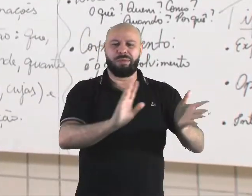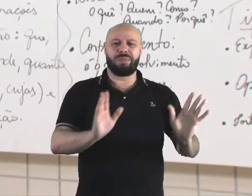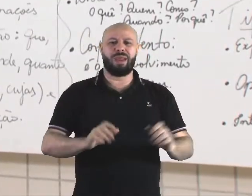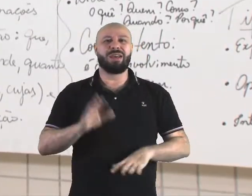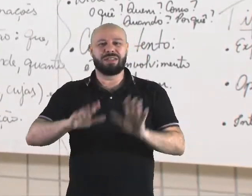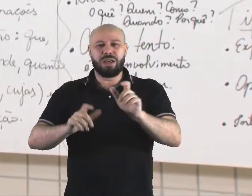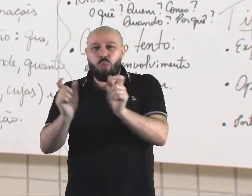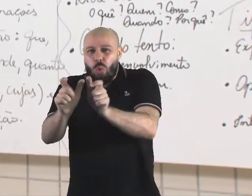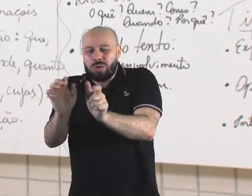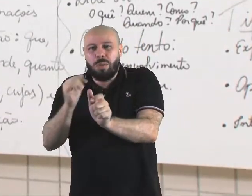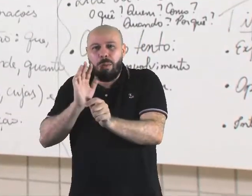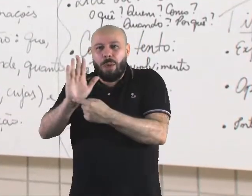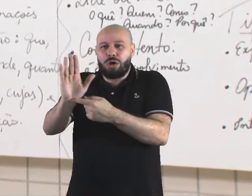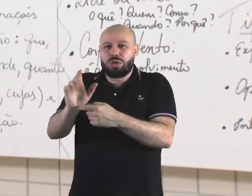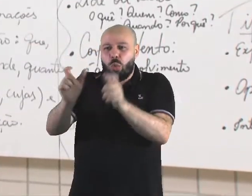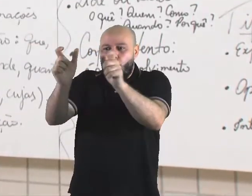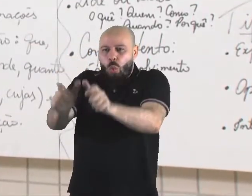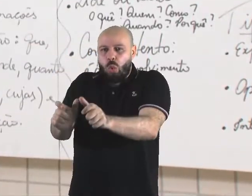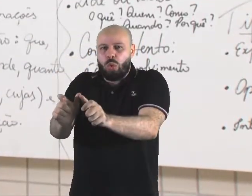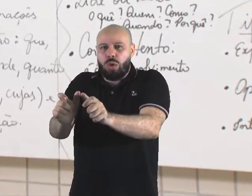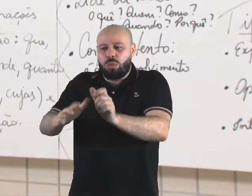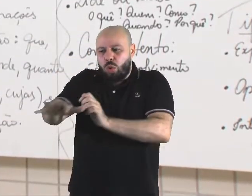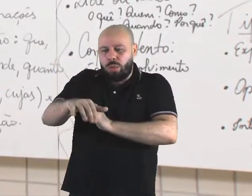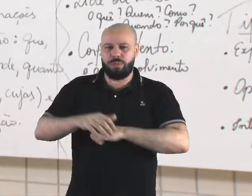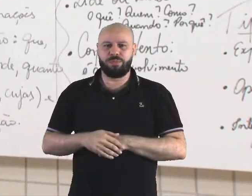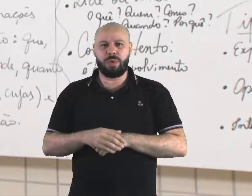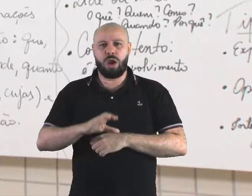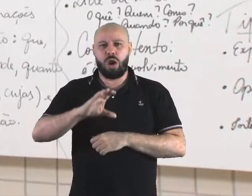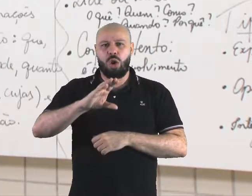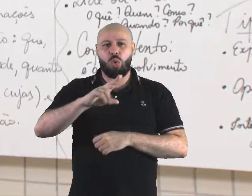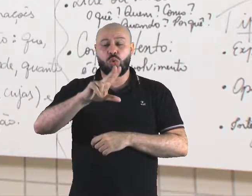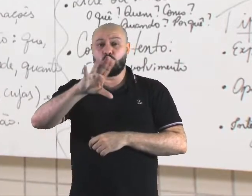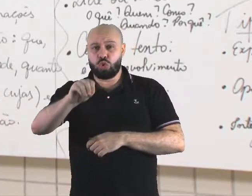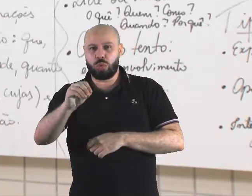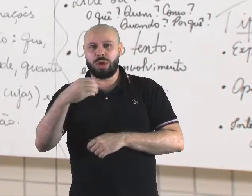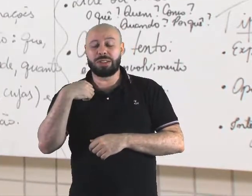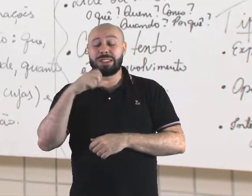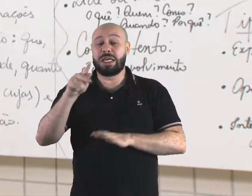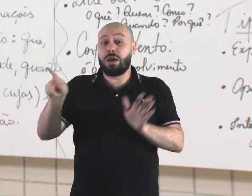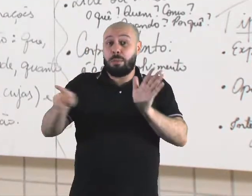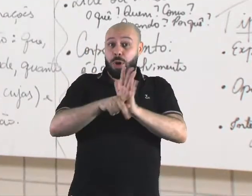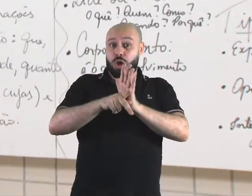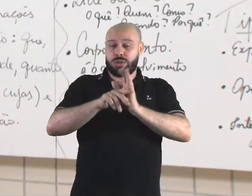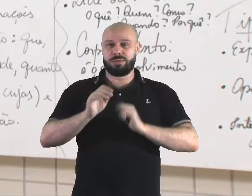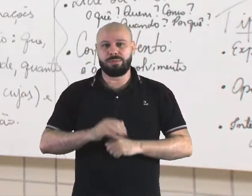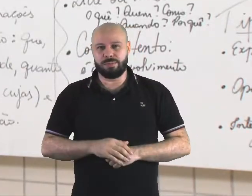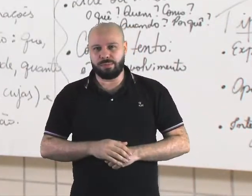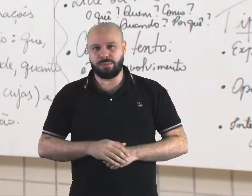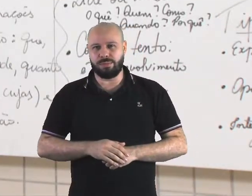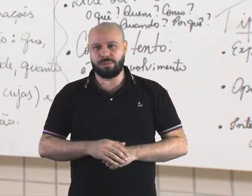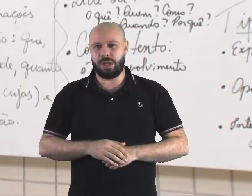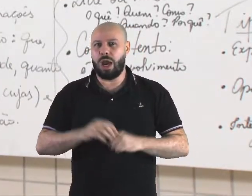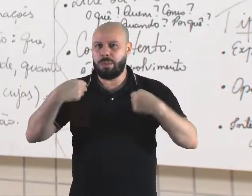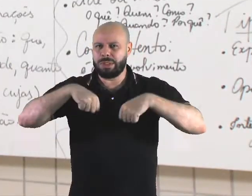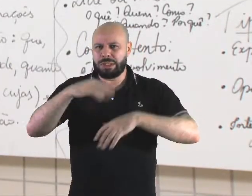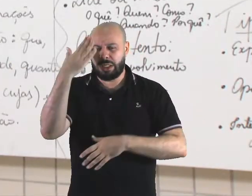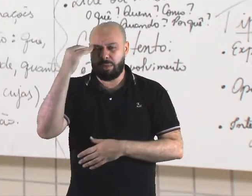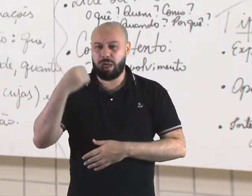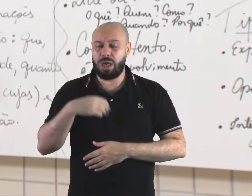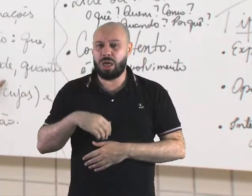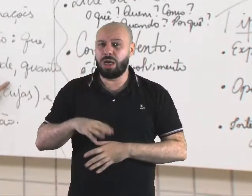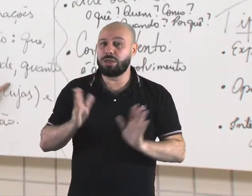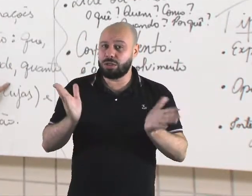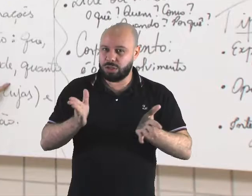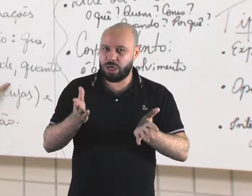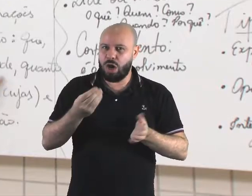vai se referir a lugar. Já o cujo, quando indicar posse, tá bom? Então é necessário vocês